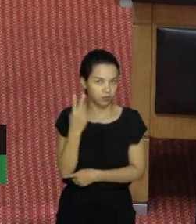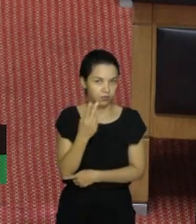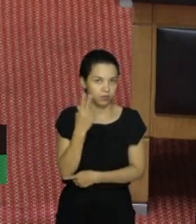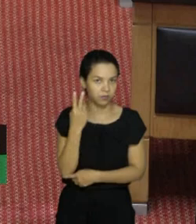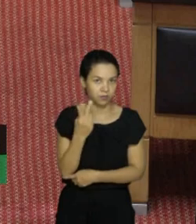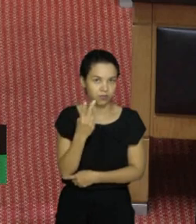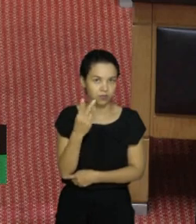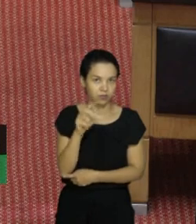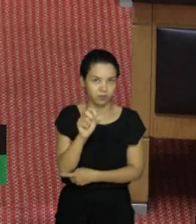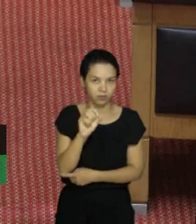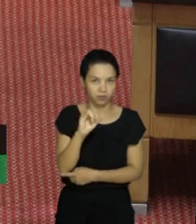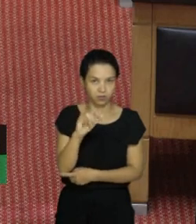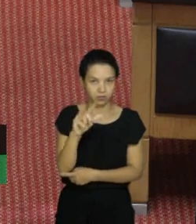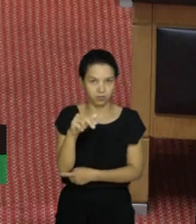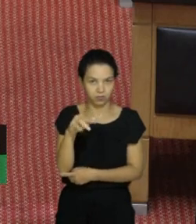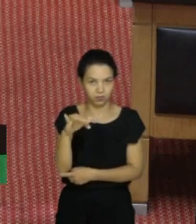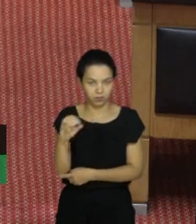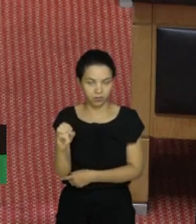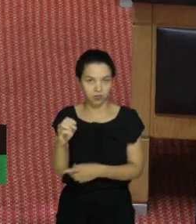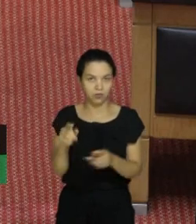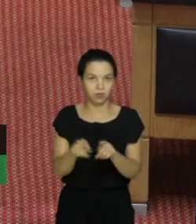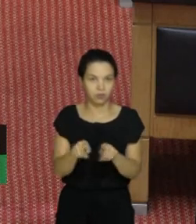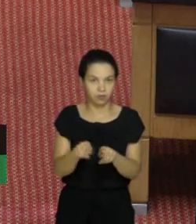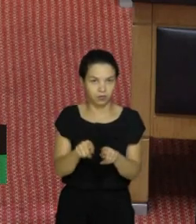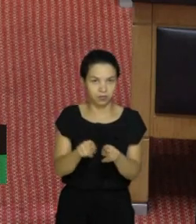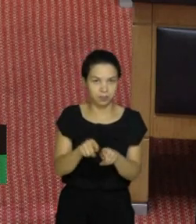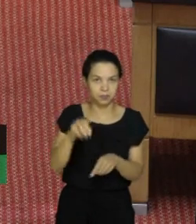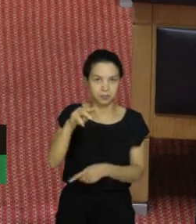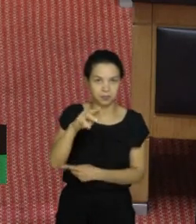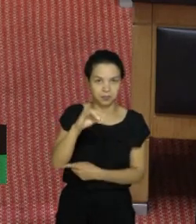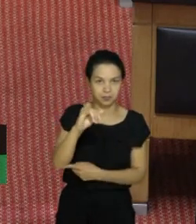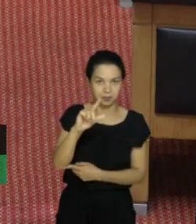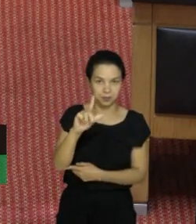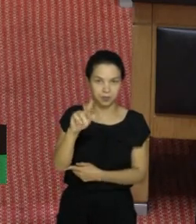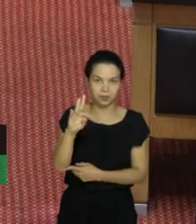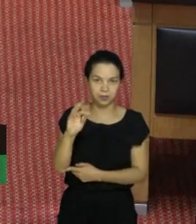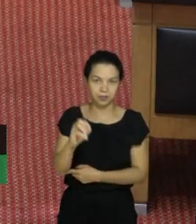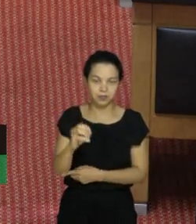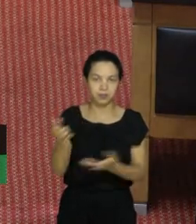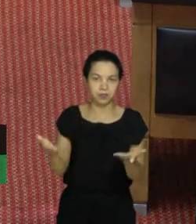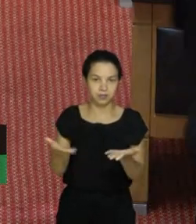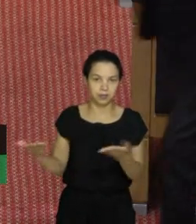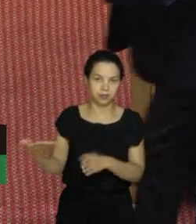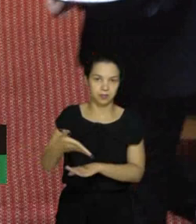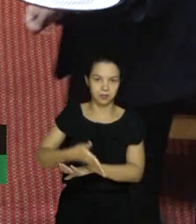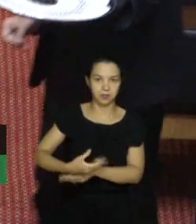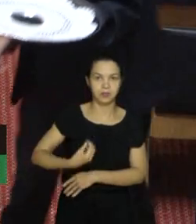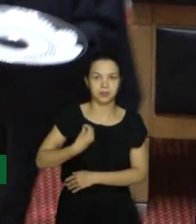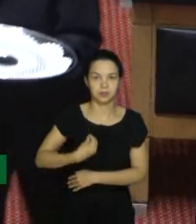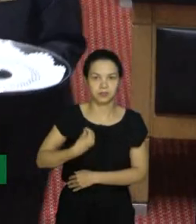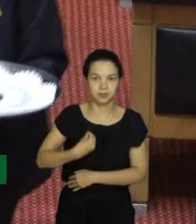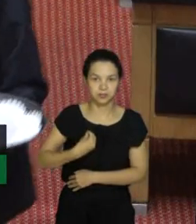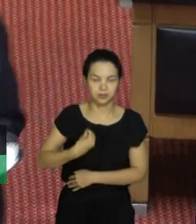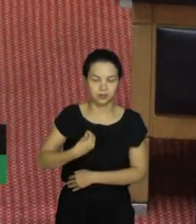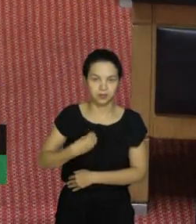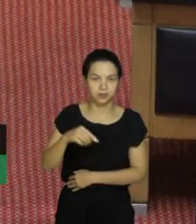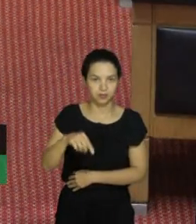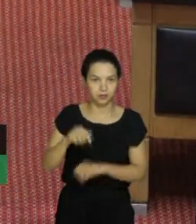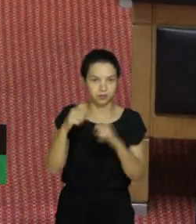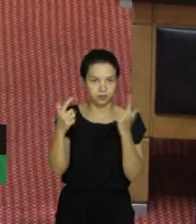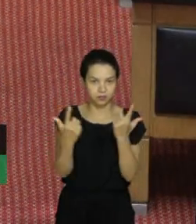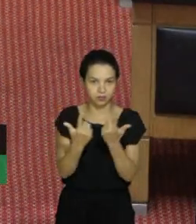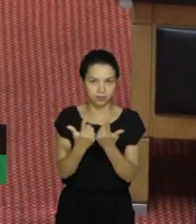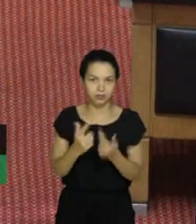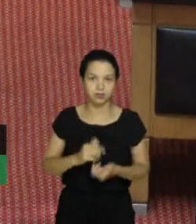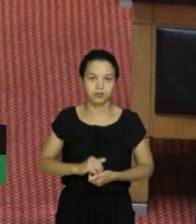Milton Rossi e José Alves da Silva que nos prestigiam hoje com as suas presentes aqui na nossa casa